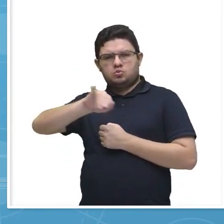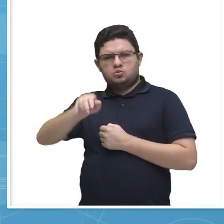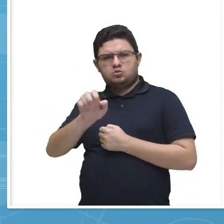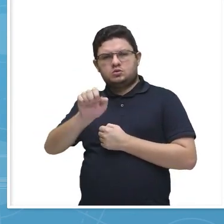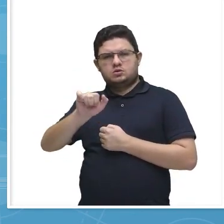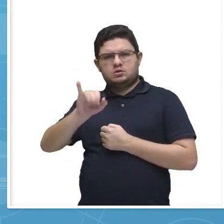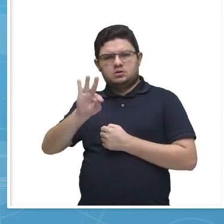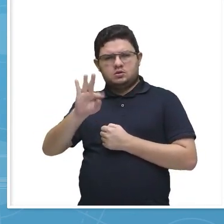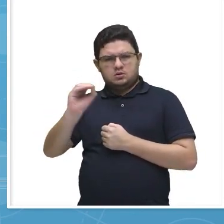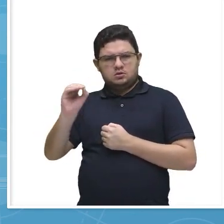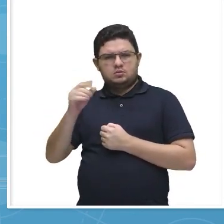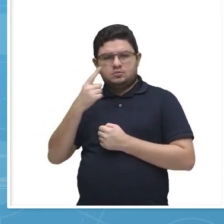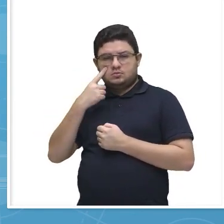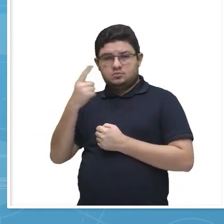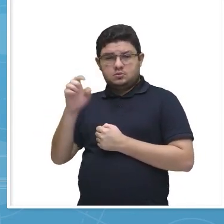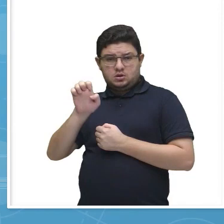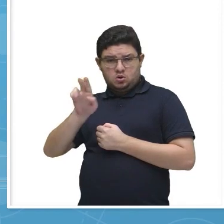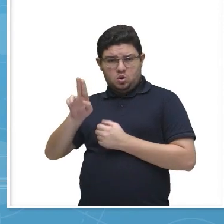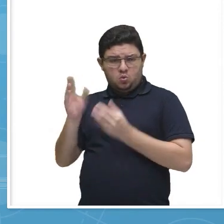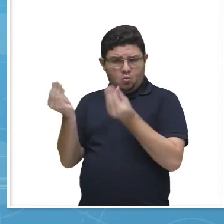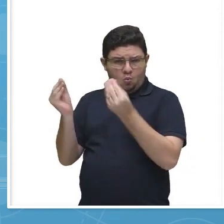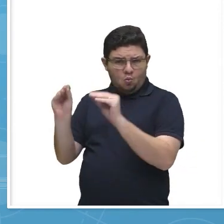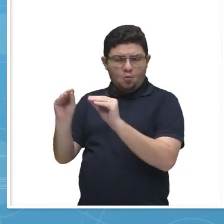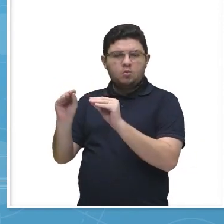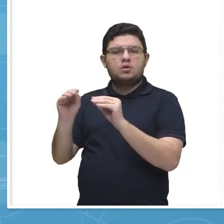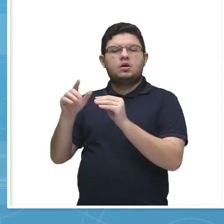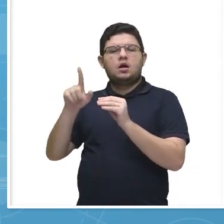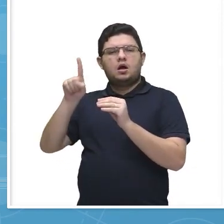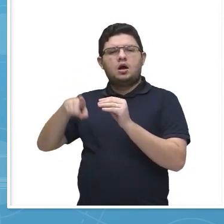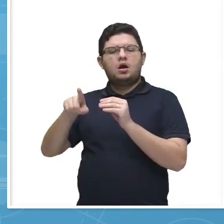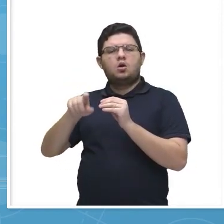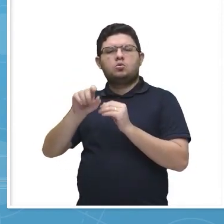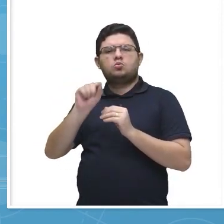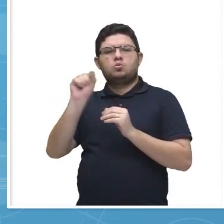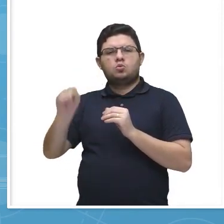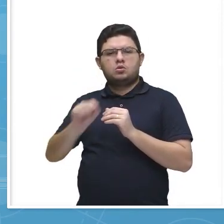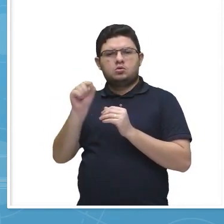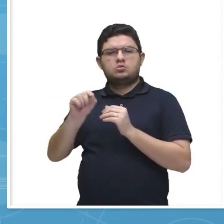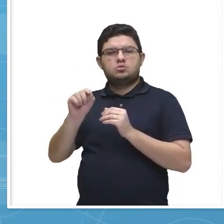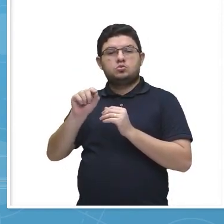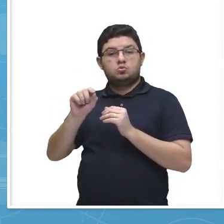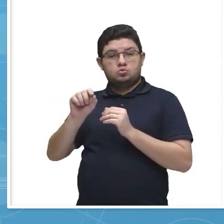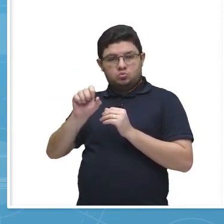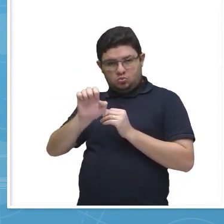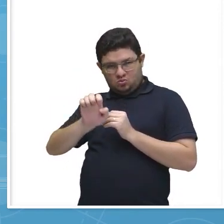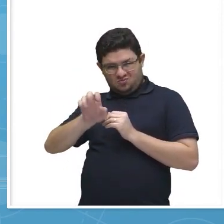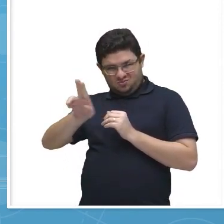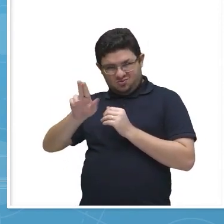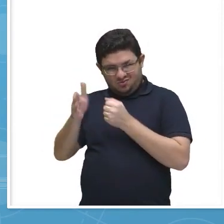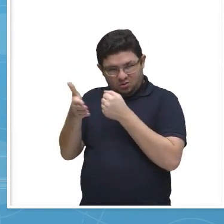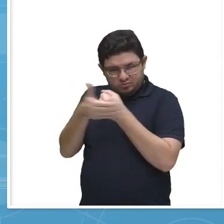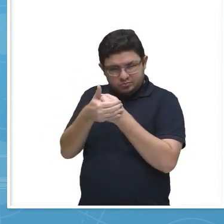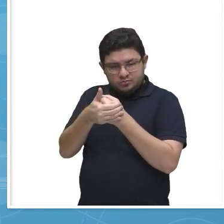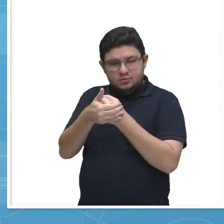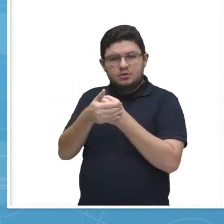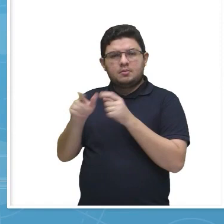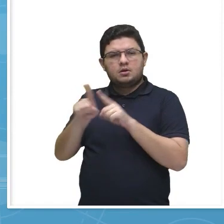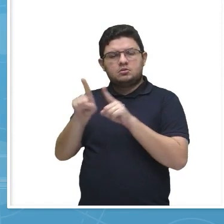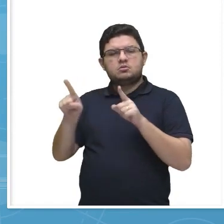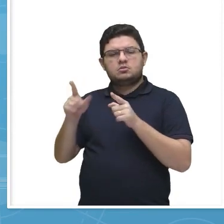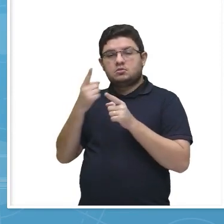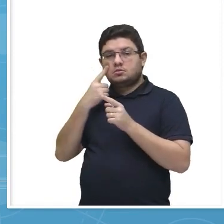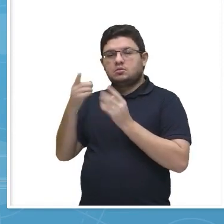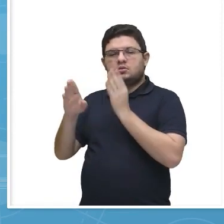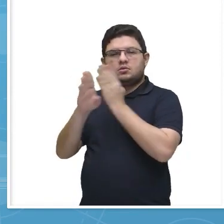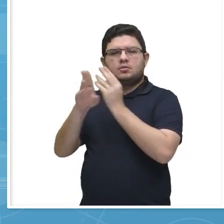não aparece escrito, então eu tenho um sujeito oculto, um sujeito elíptico, mas eu consigo identificar quem é esse sujeito através do verbo.